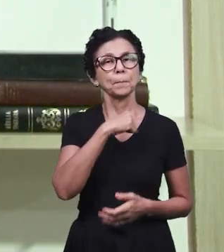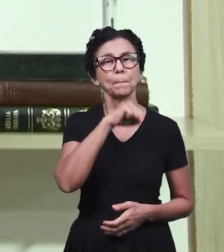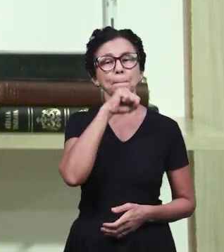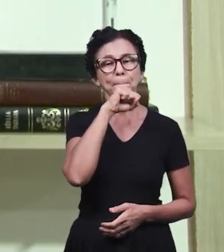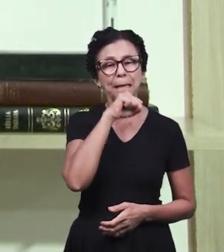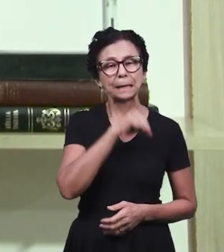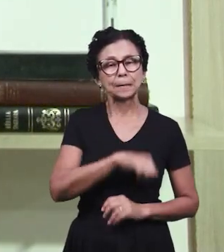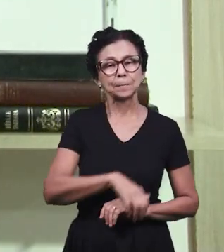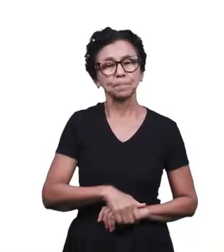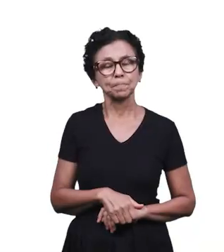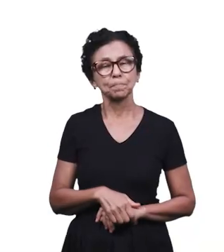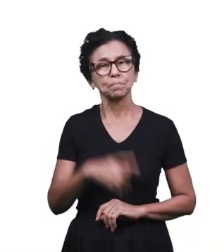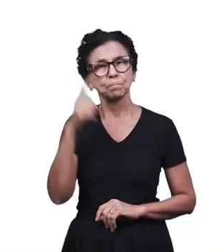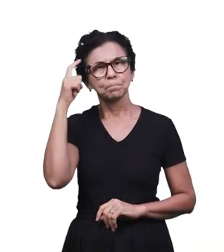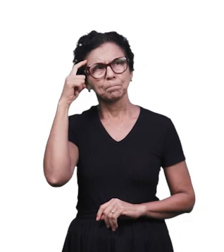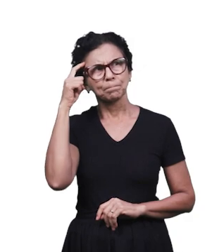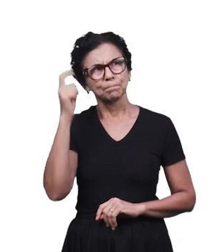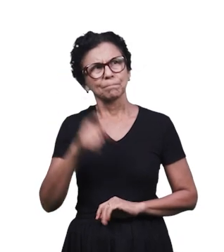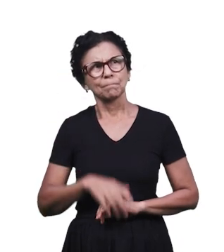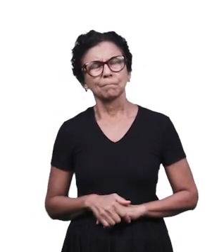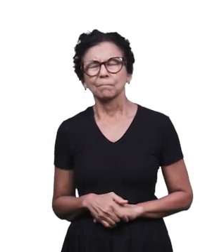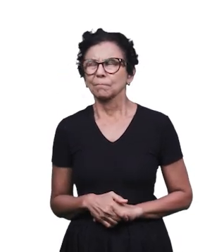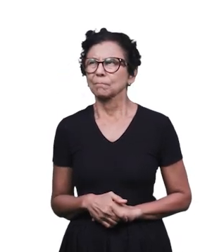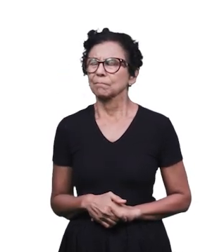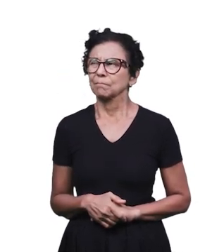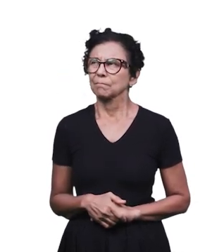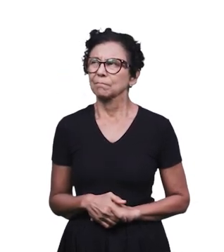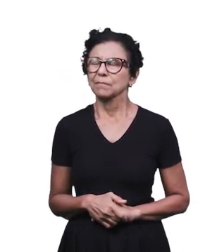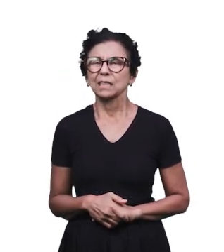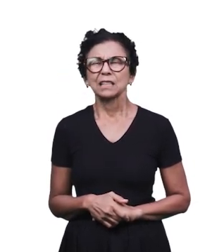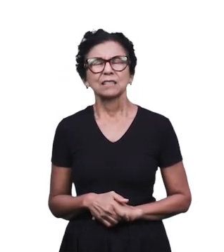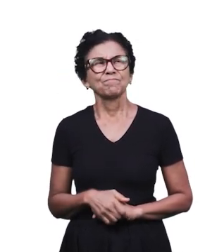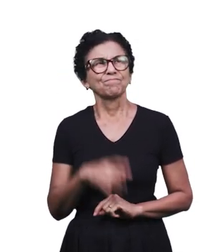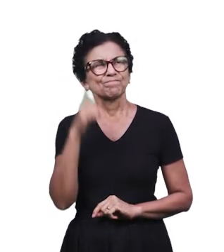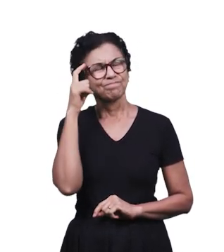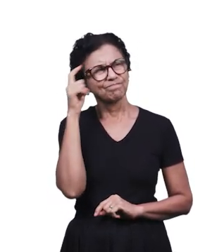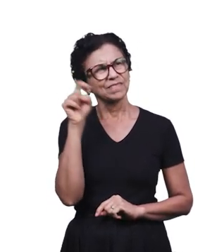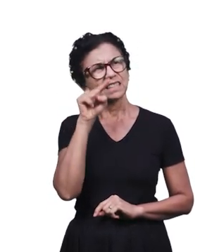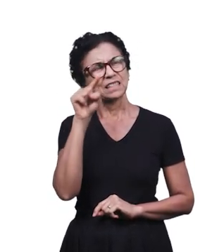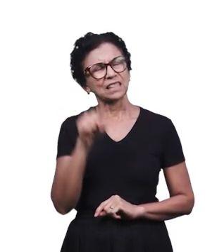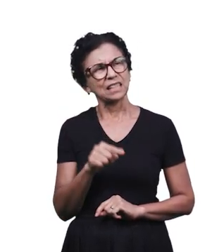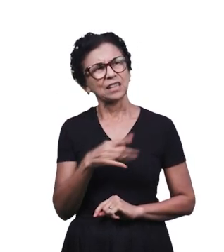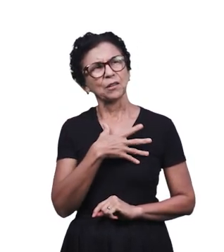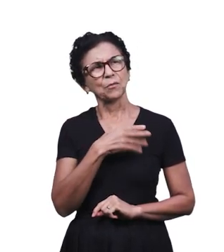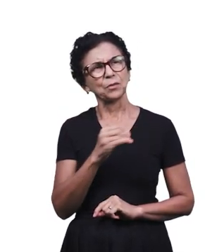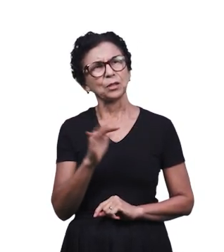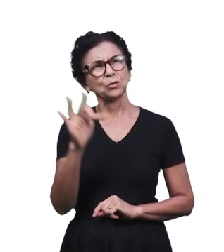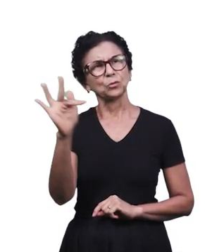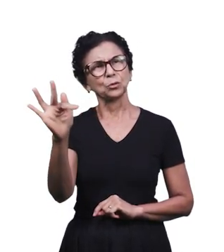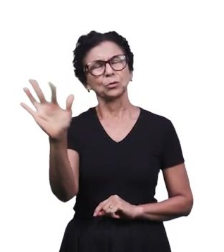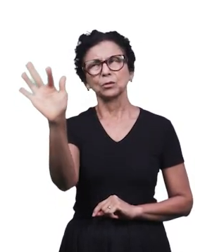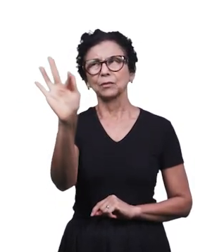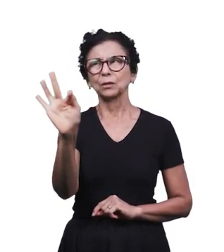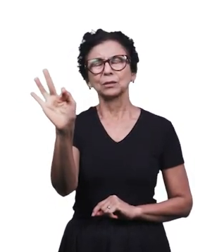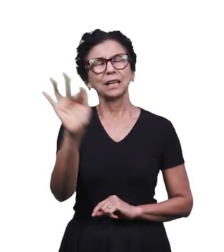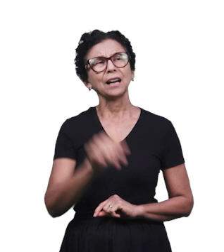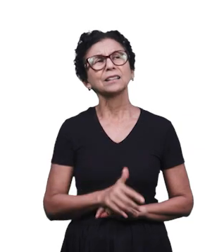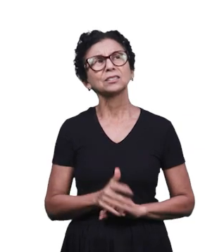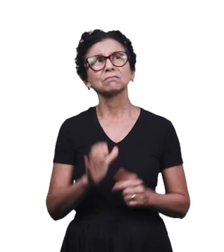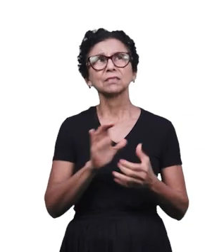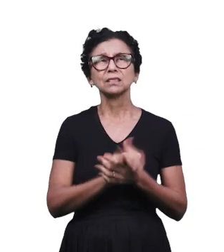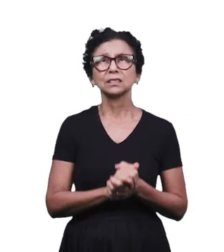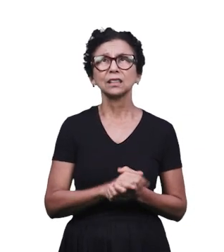questões. Será que o meu filho vai ser independente financeiramente? Será que ele vai para a faculdade? Será que ele vai se casar, ter